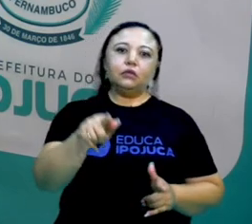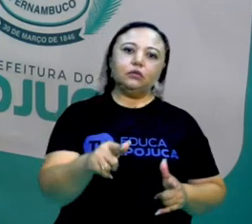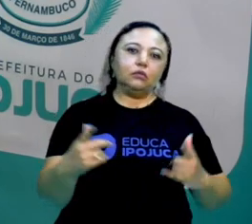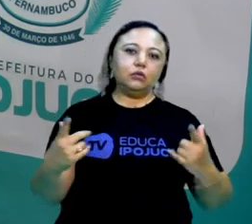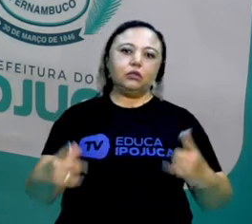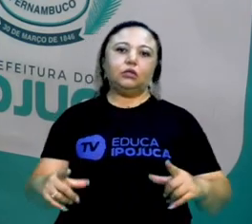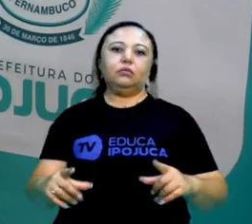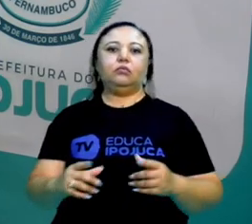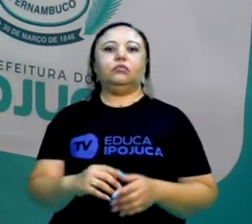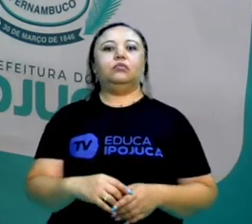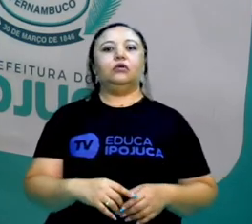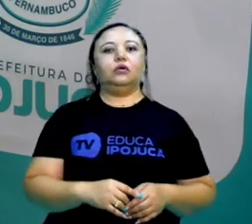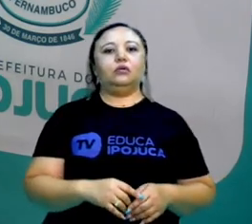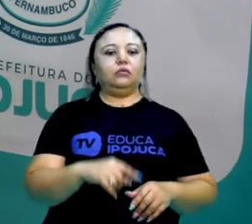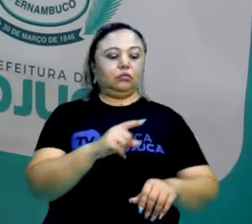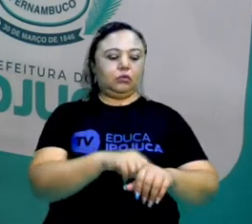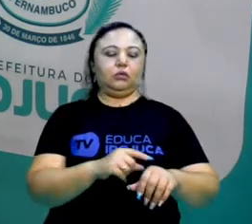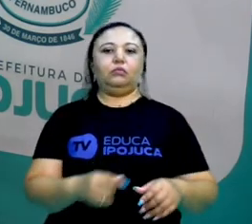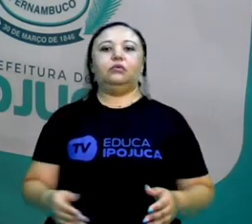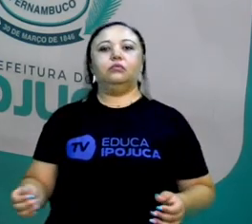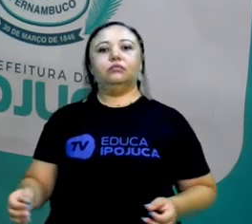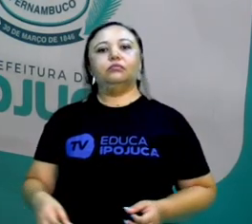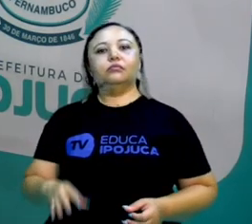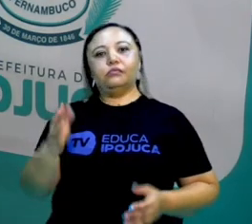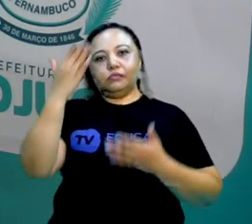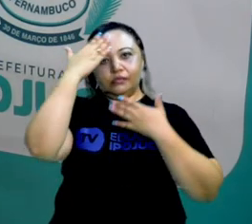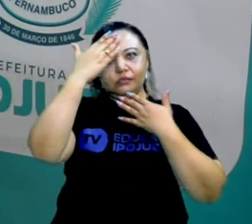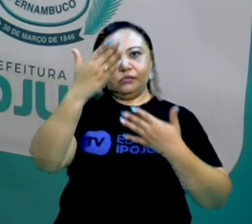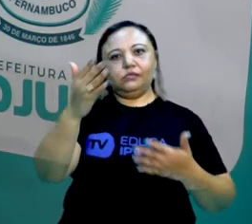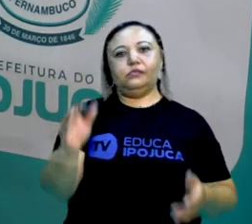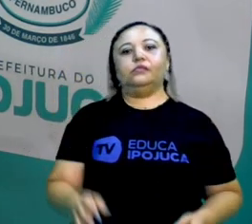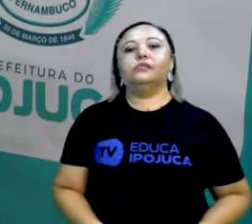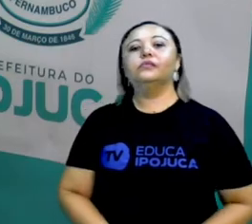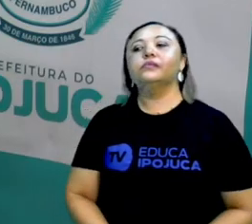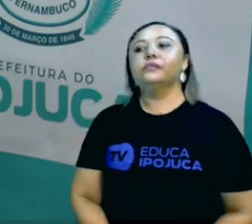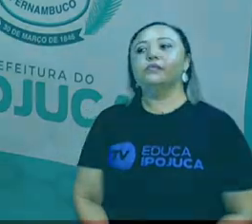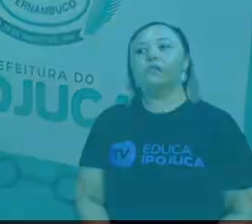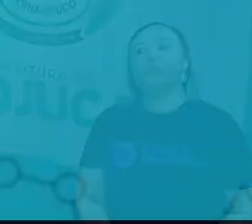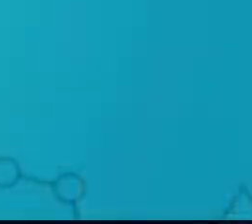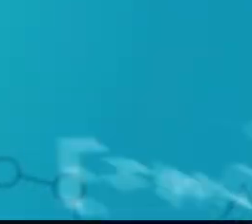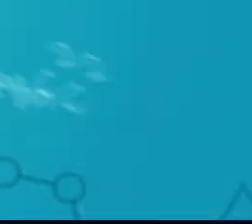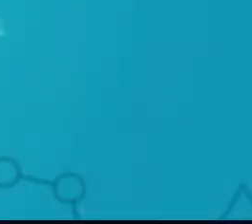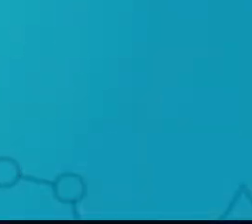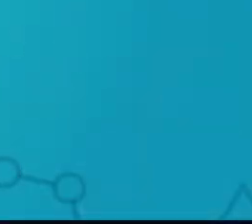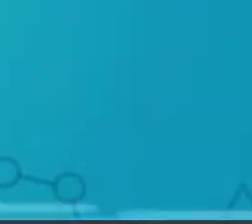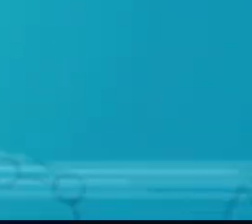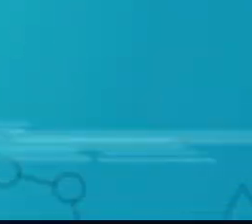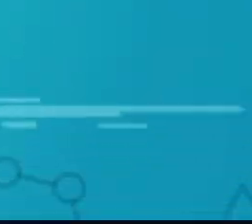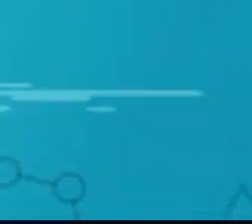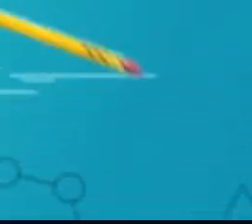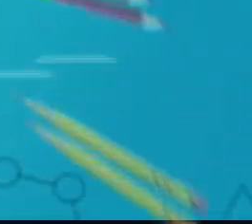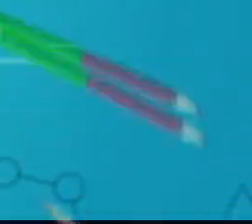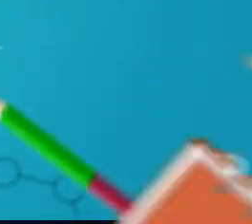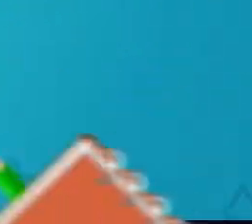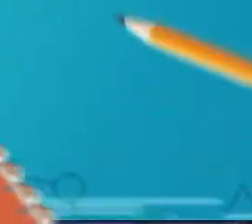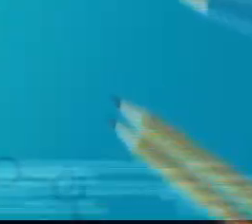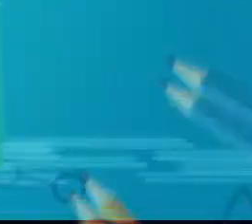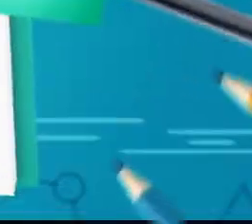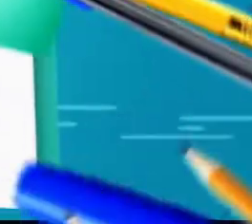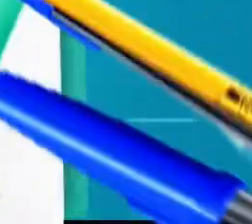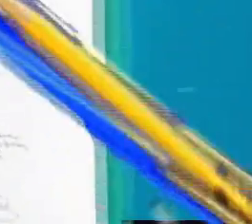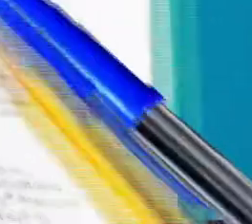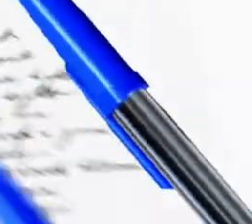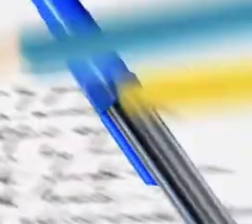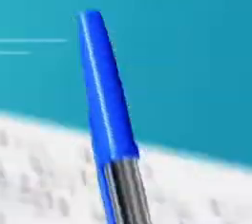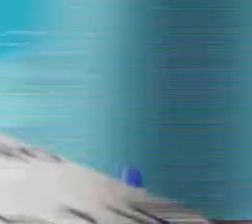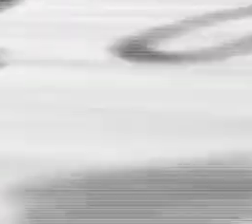O nosso muito obrigada. Fiquem bem, pessoal. Tchau e até a próxima.